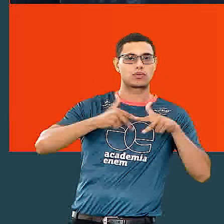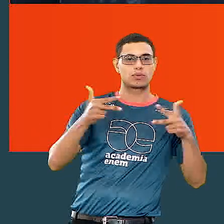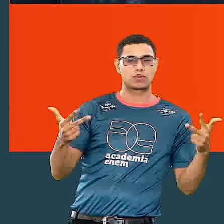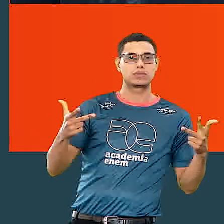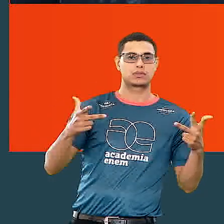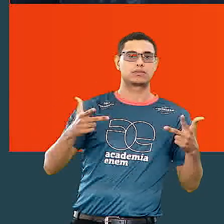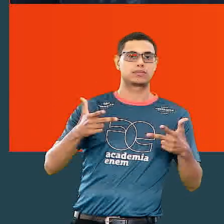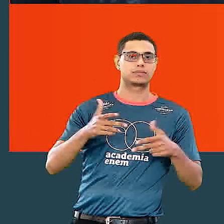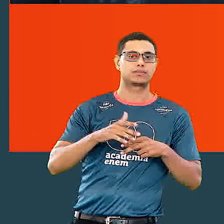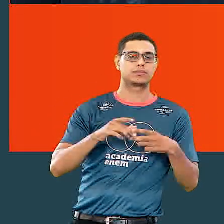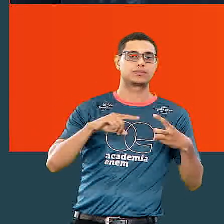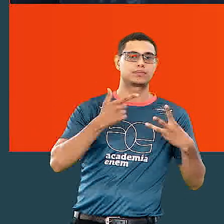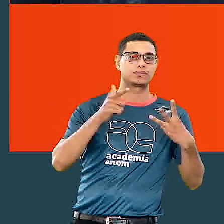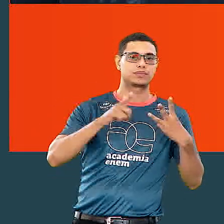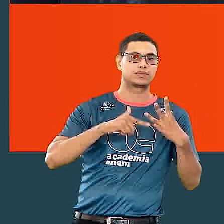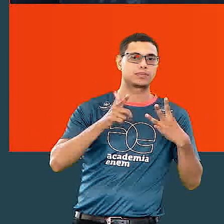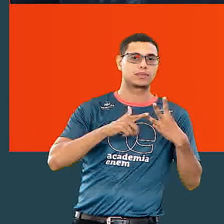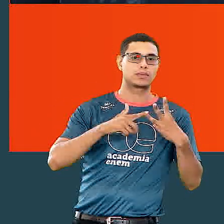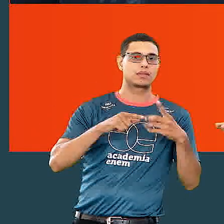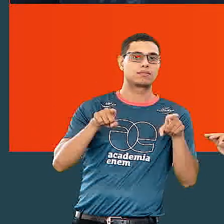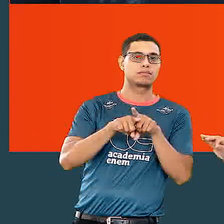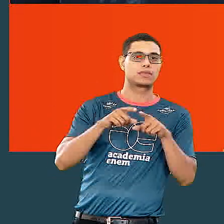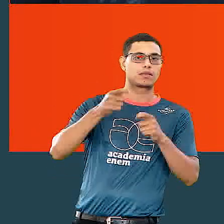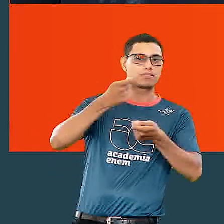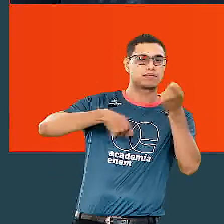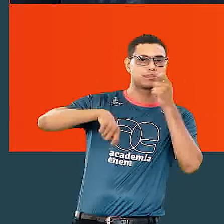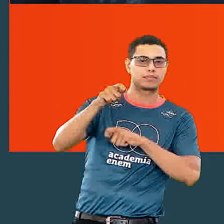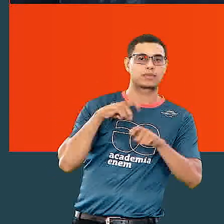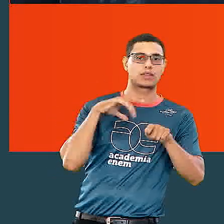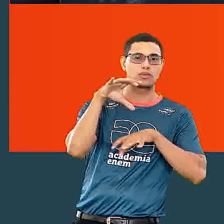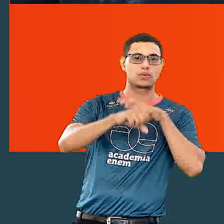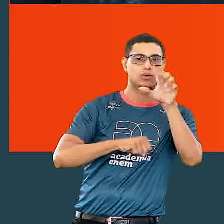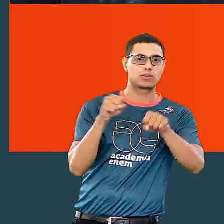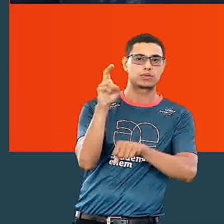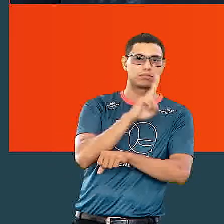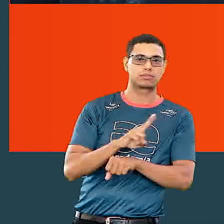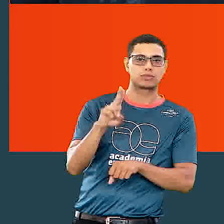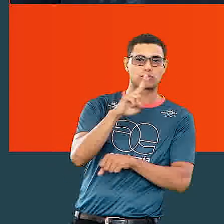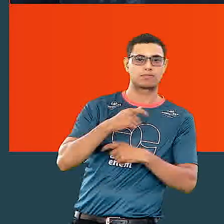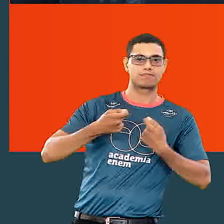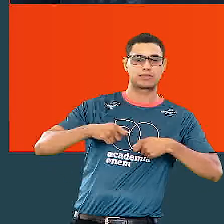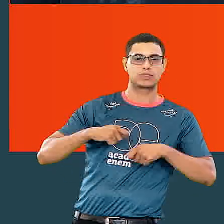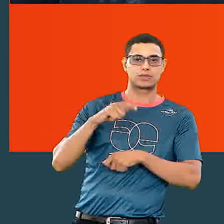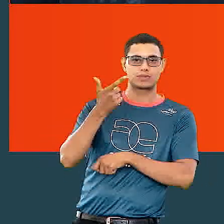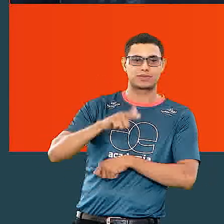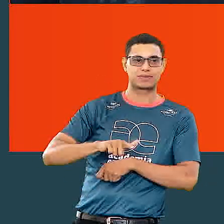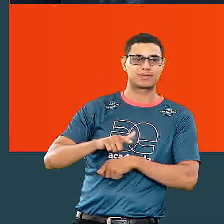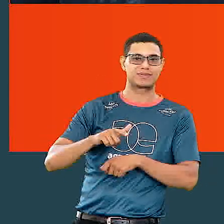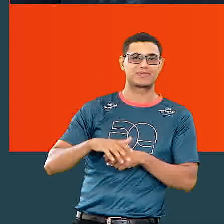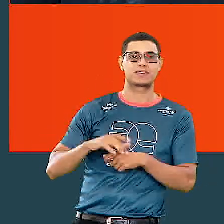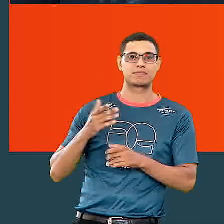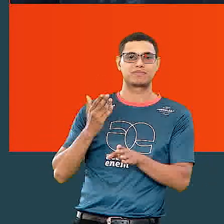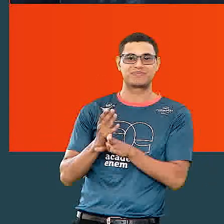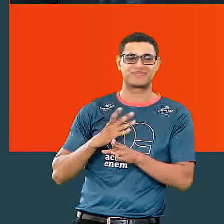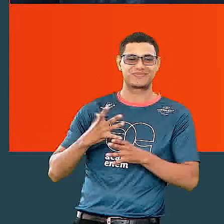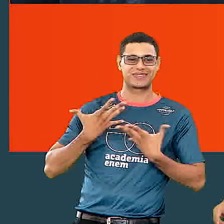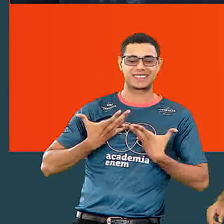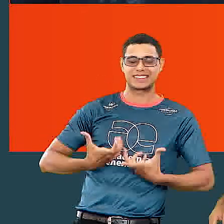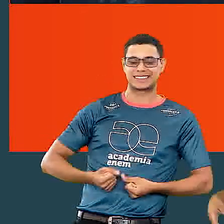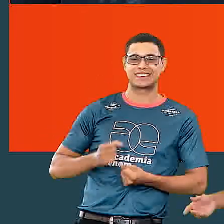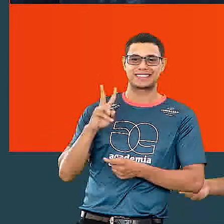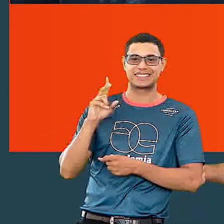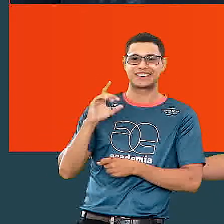matéria-prima e mercado consumidor. Eu vou dizer de novo. Olha, ele vai te substituir porque tu tá cansado. Vai dar certo